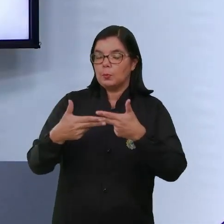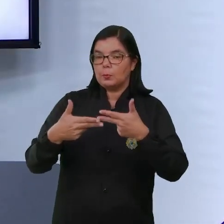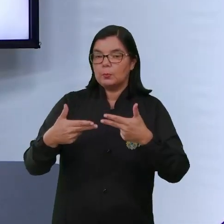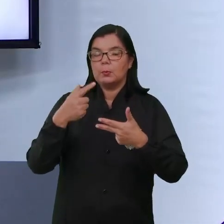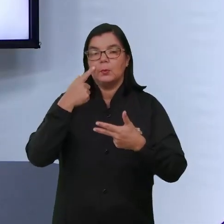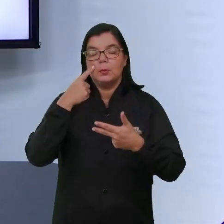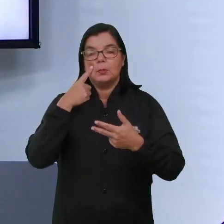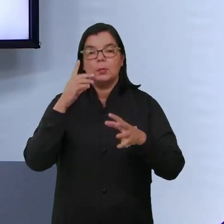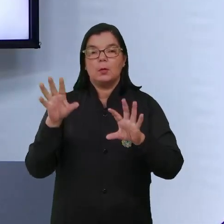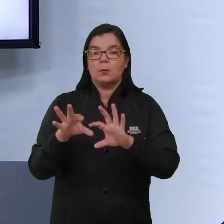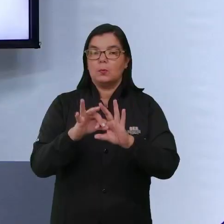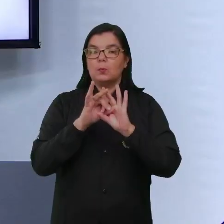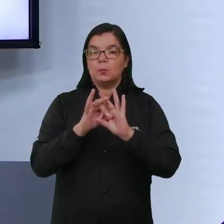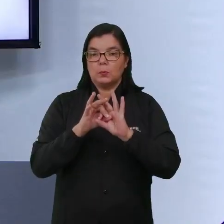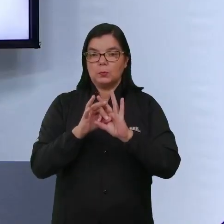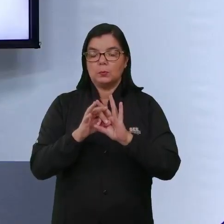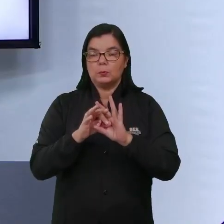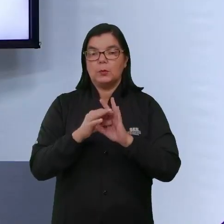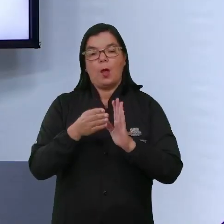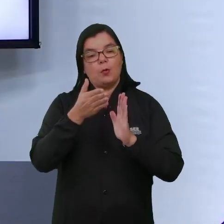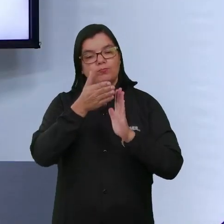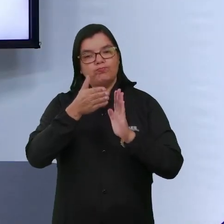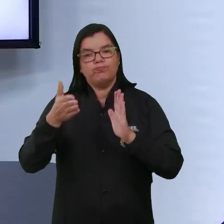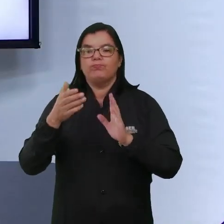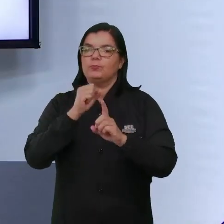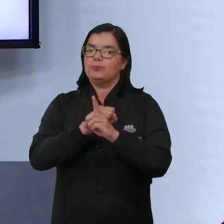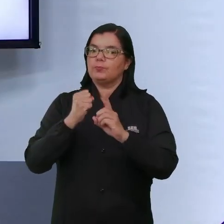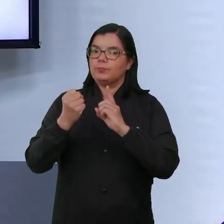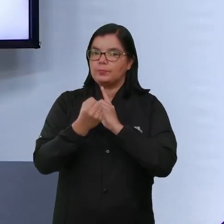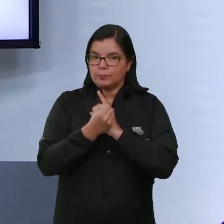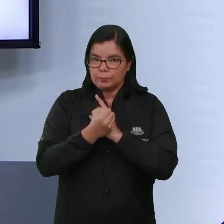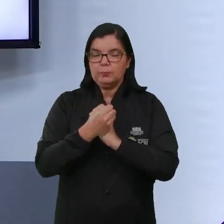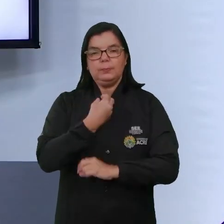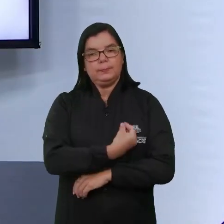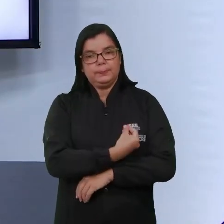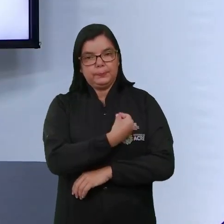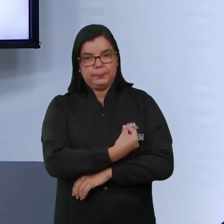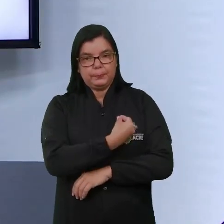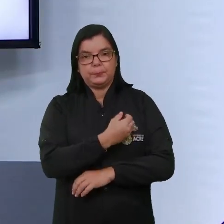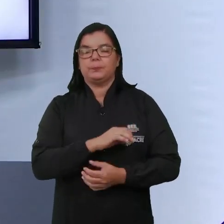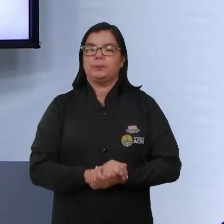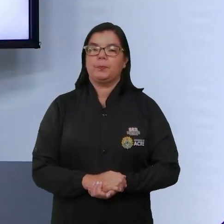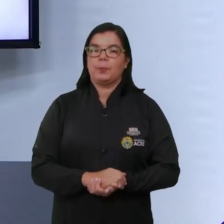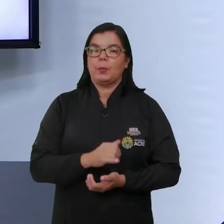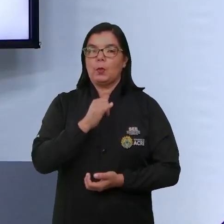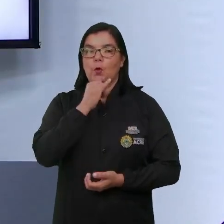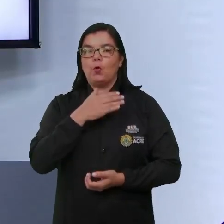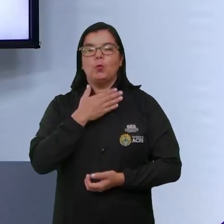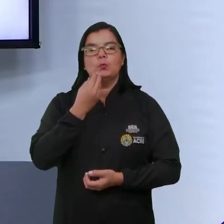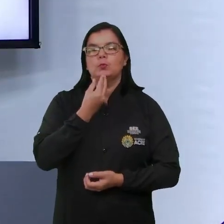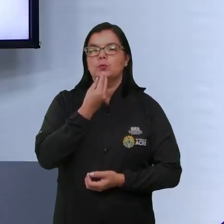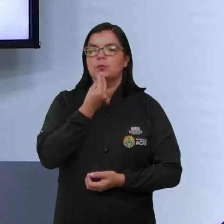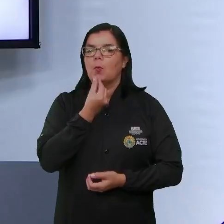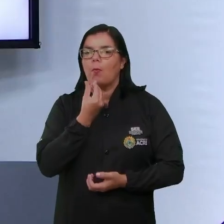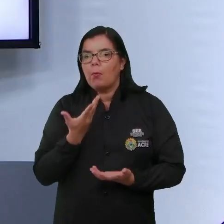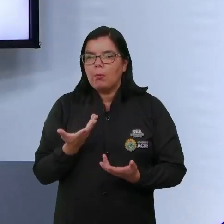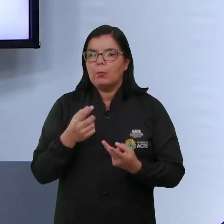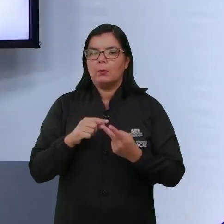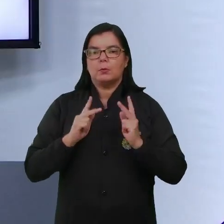se vinculam aos padrões sociais até então existentes. Os nossos gostos, os